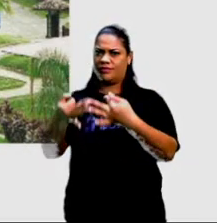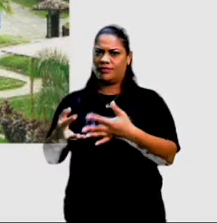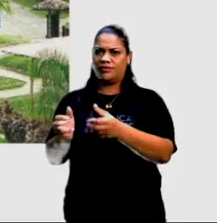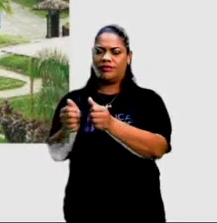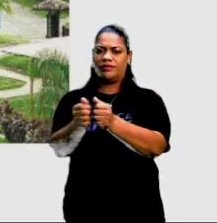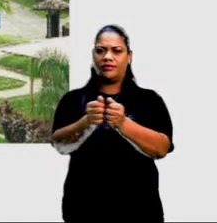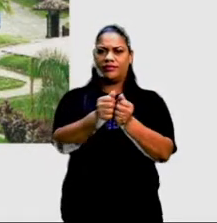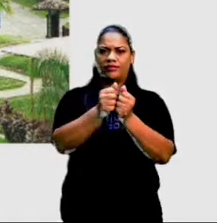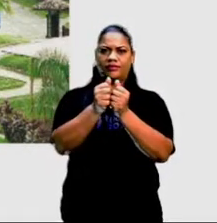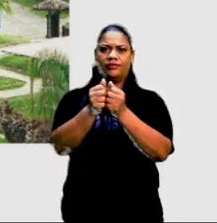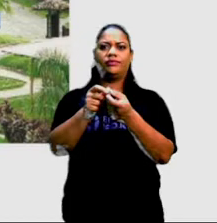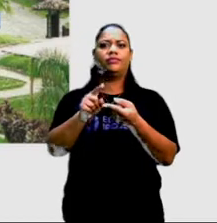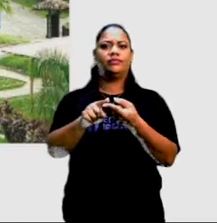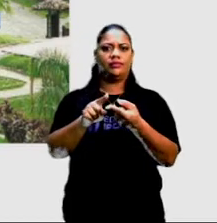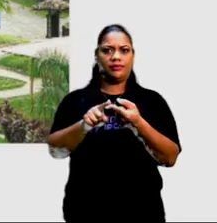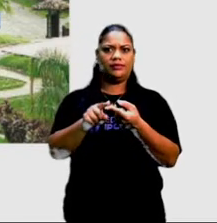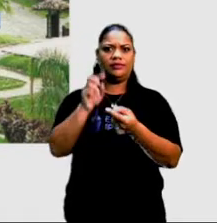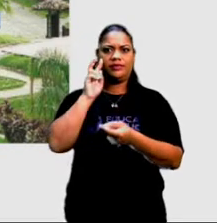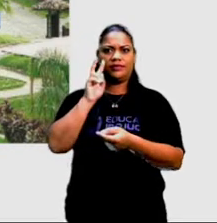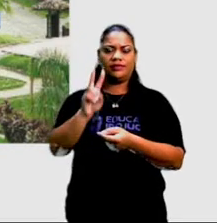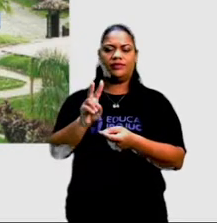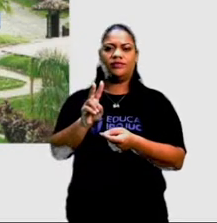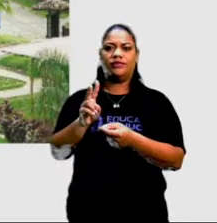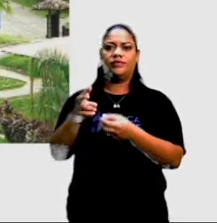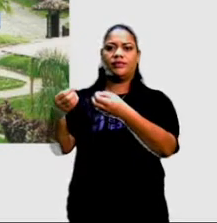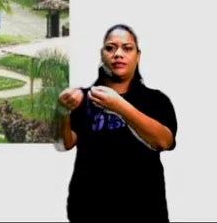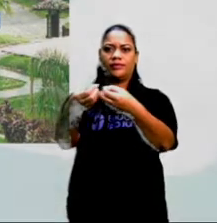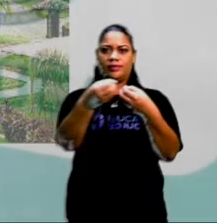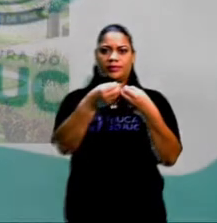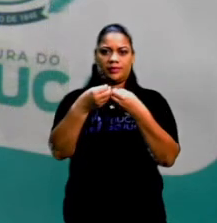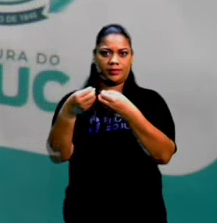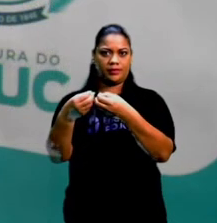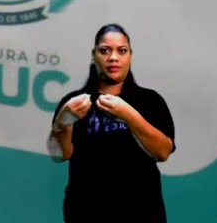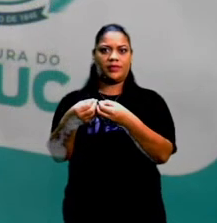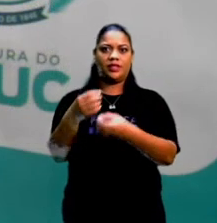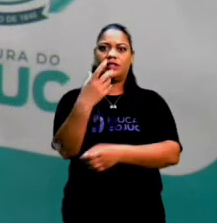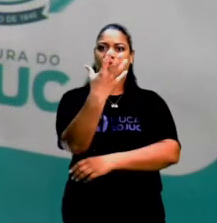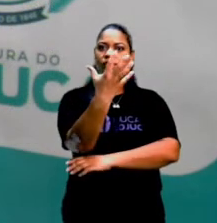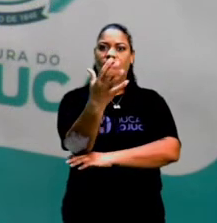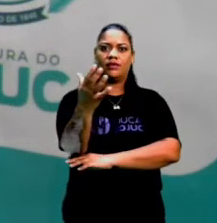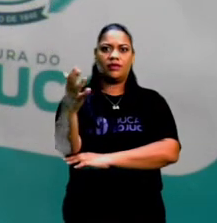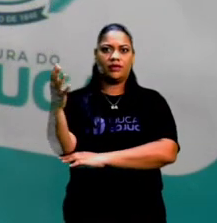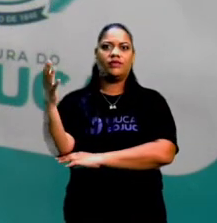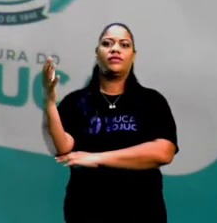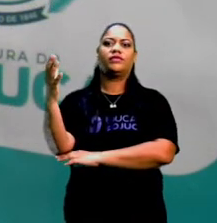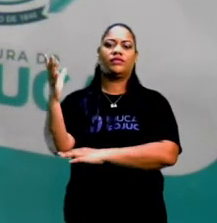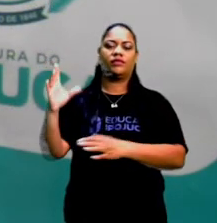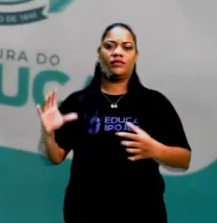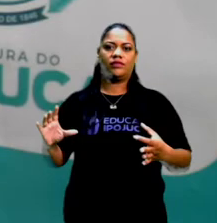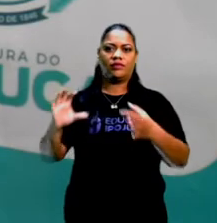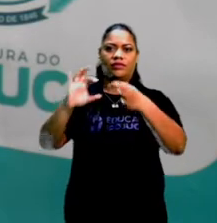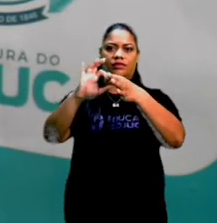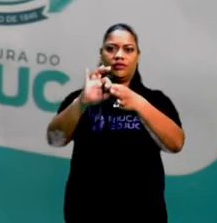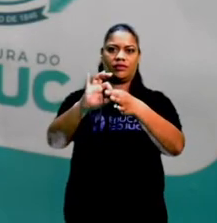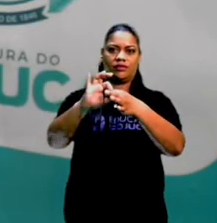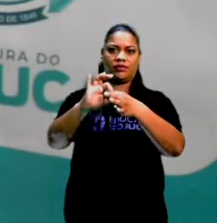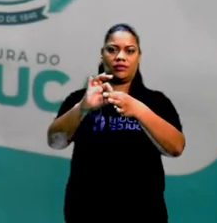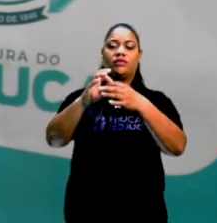tem ambiente, tem aspectos naturais. Então, há uma ação em conjunto do